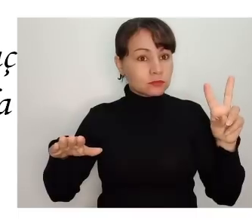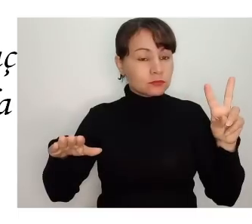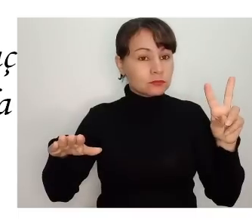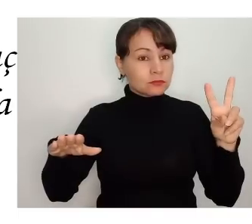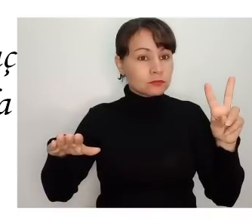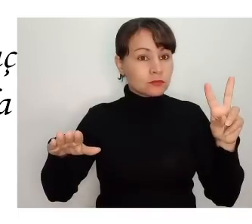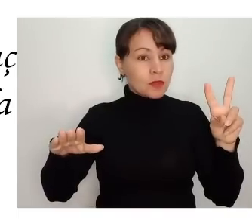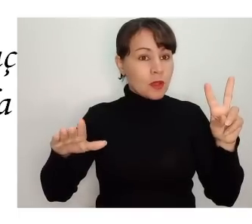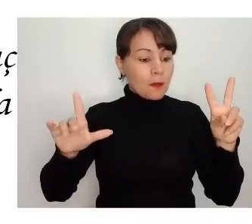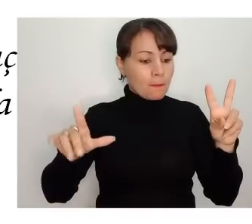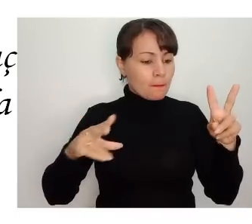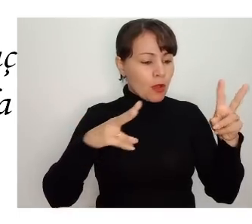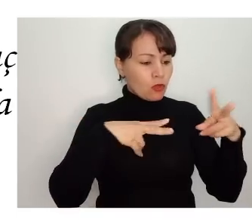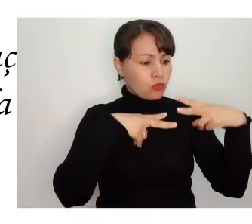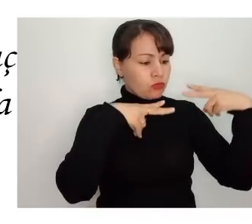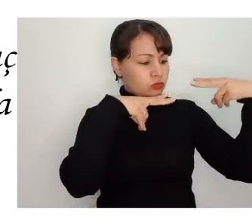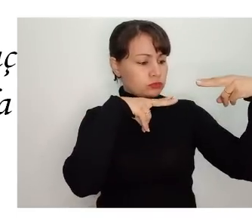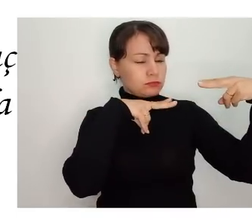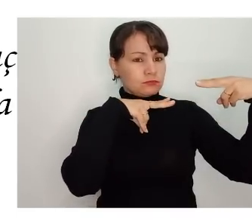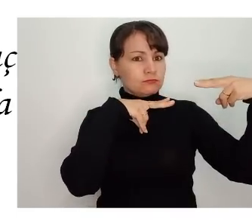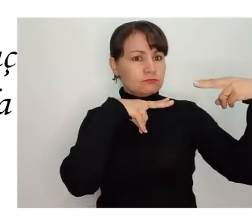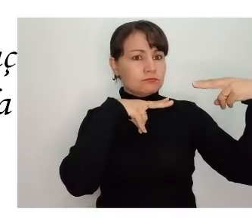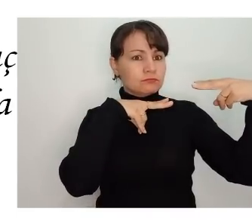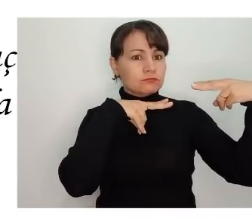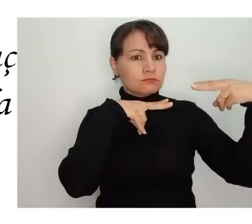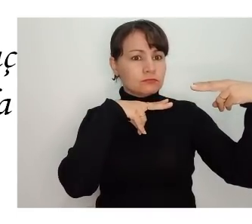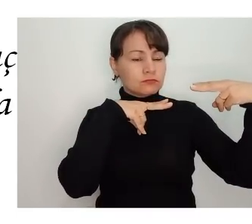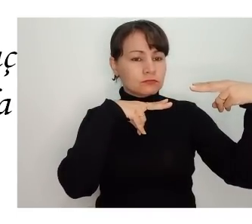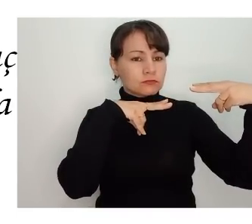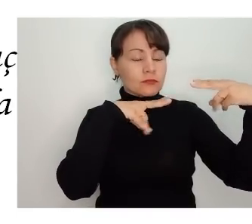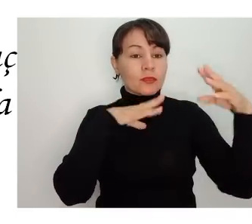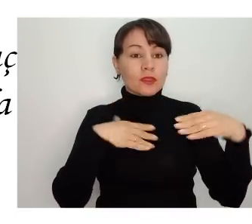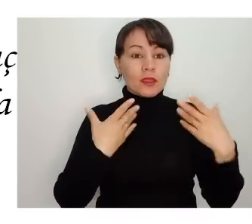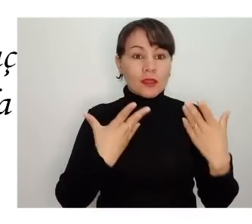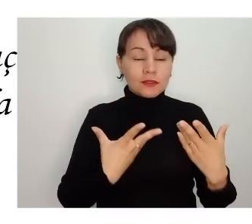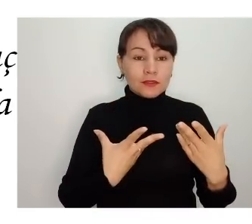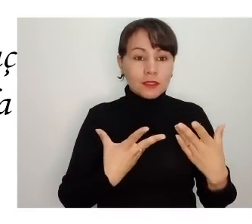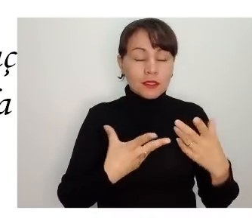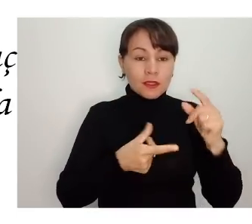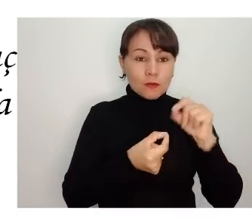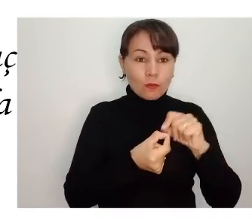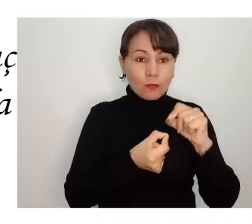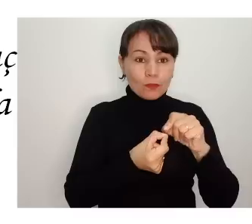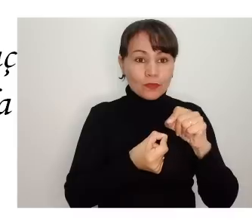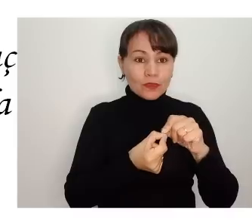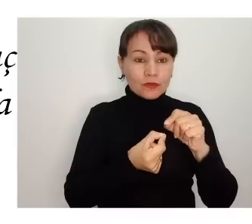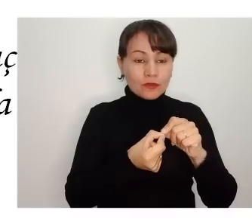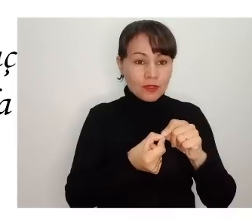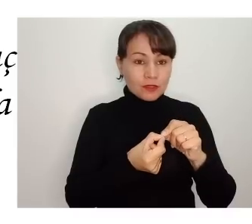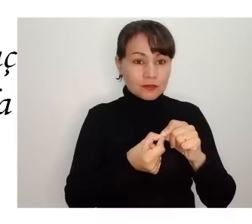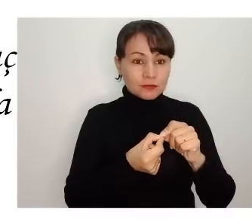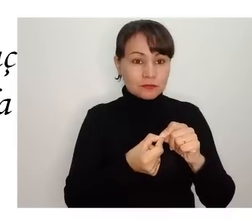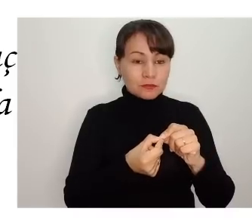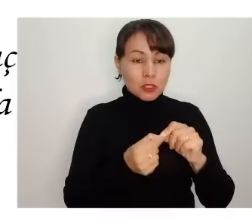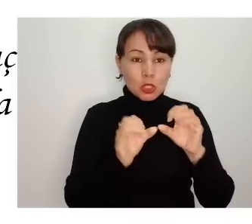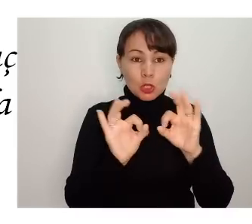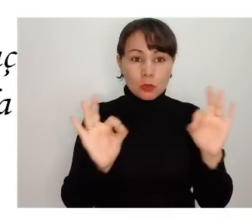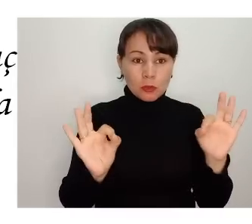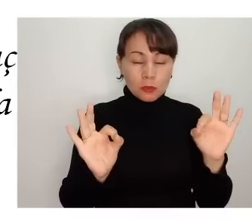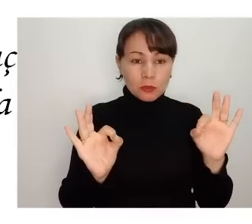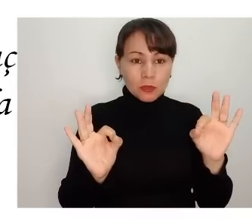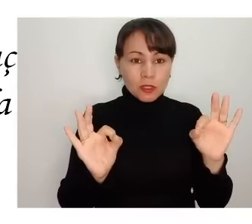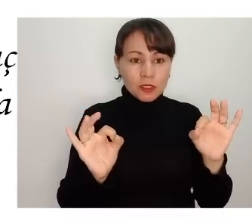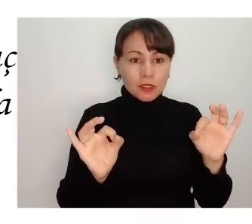direciona o seu olhar para os olhos da professora. E assim ele faz simultaneamente,